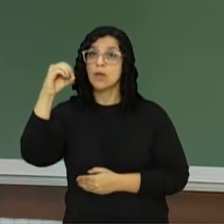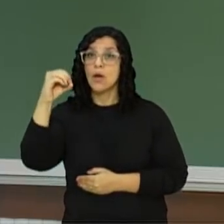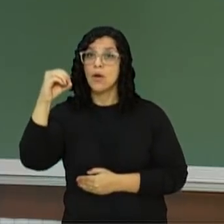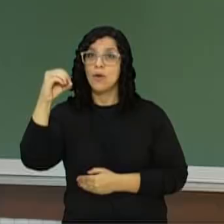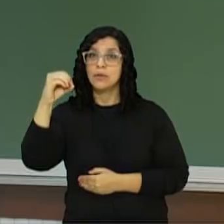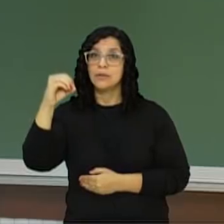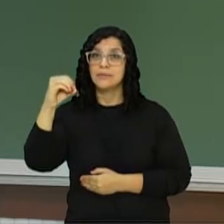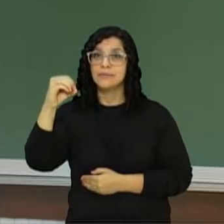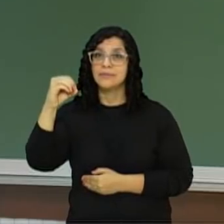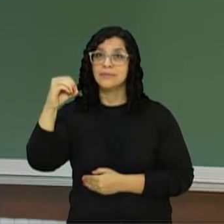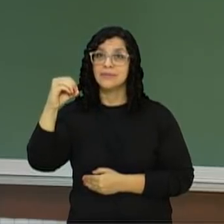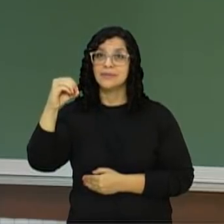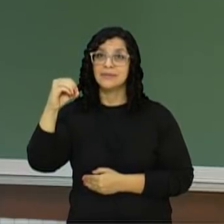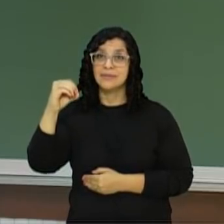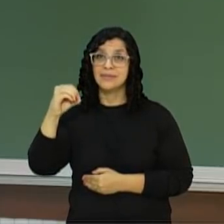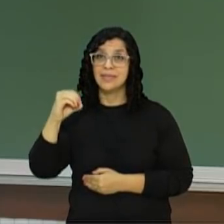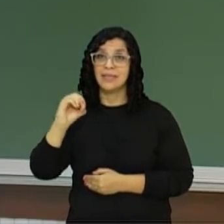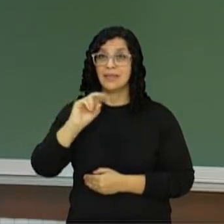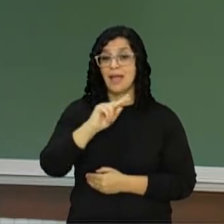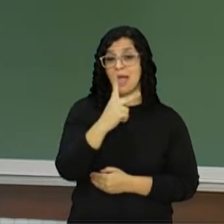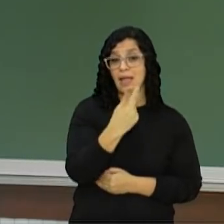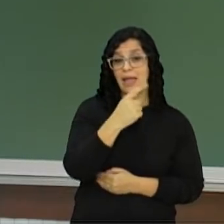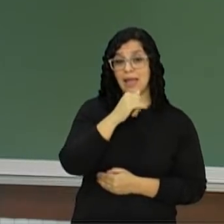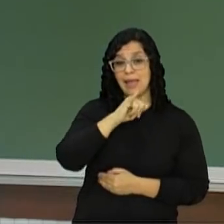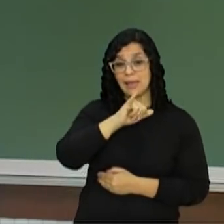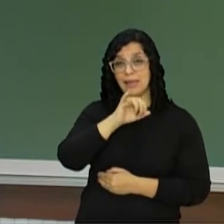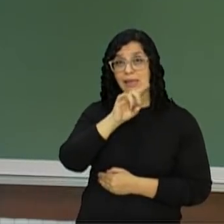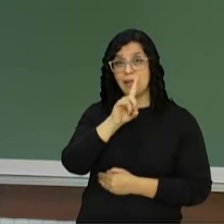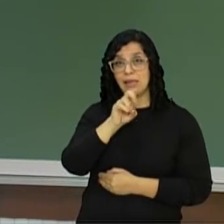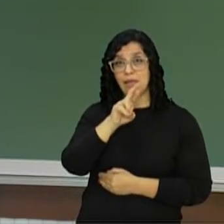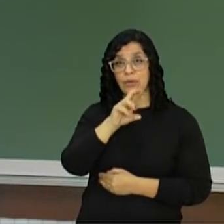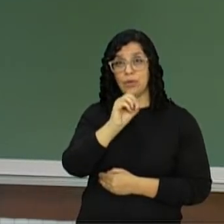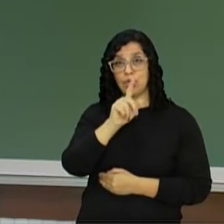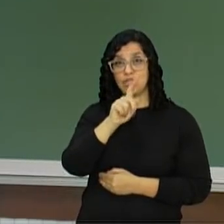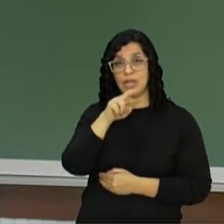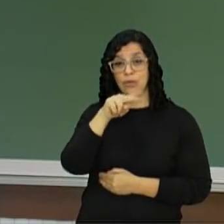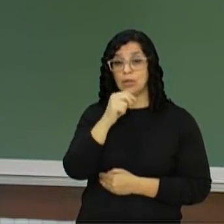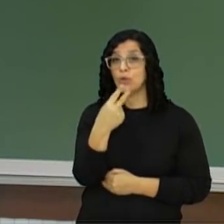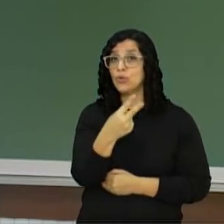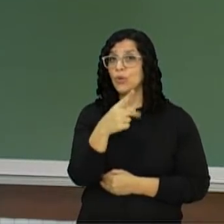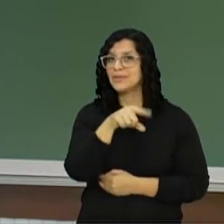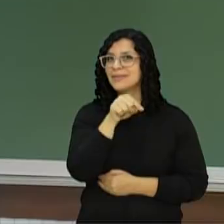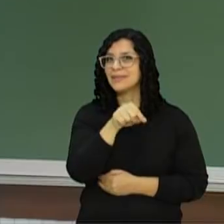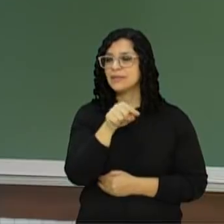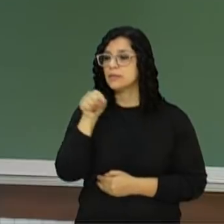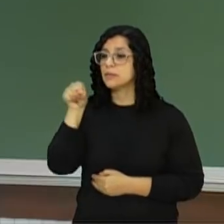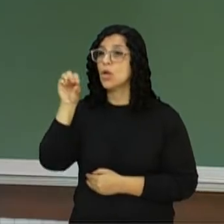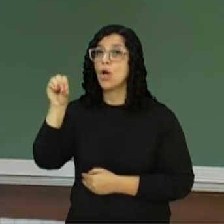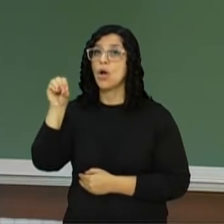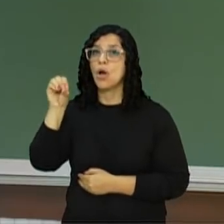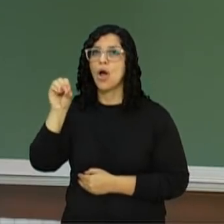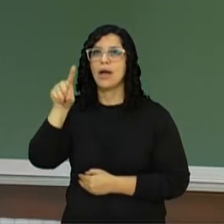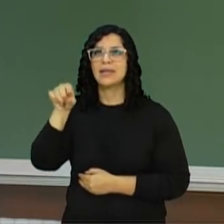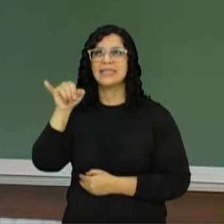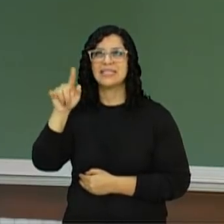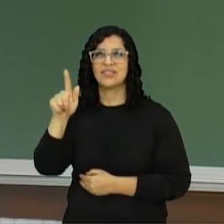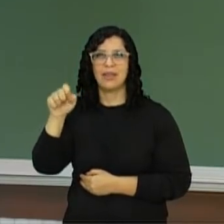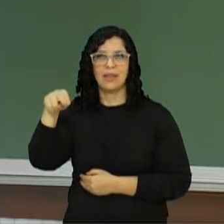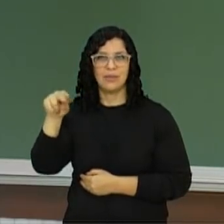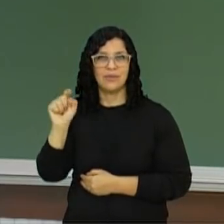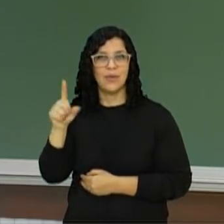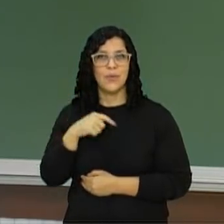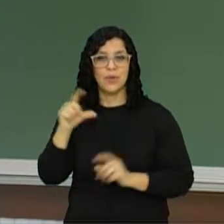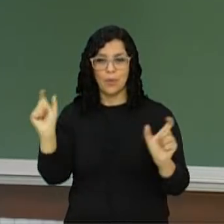H2O. H, hidrogênio. 2, eu tenho 2 hidrogênios. E o O? Oxigênio.